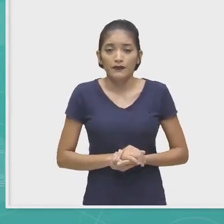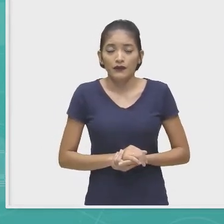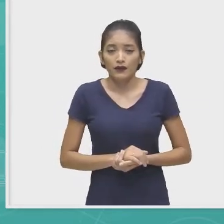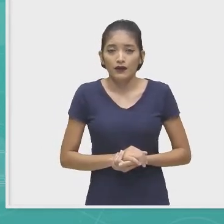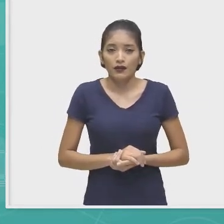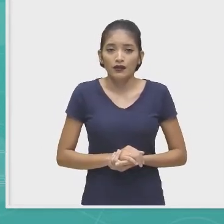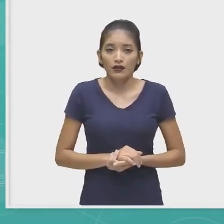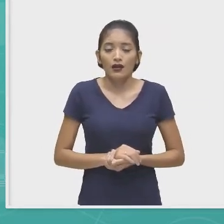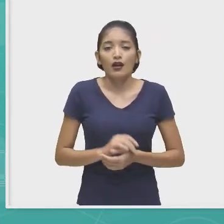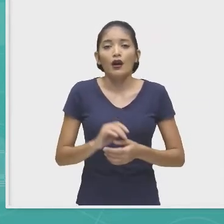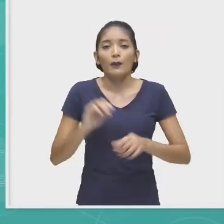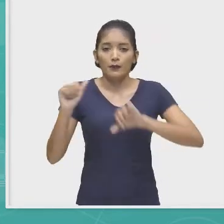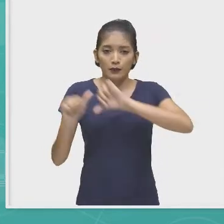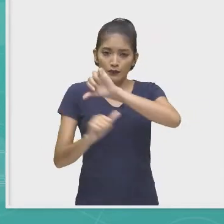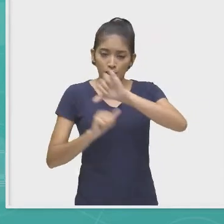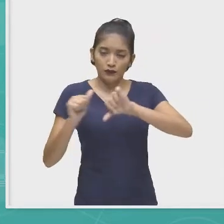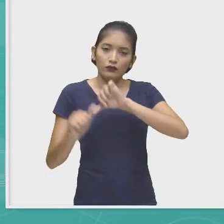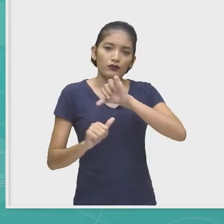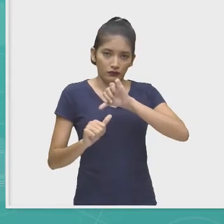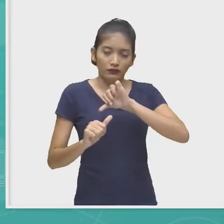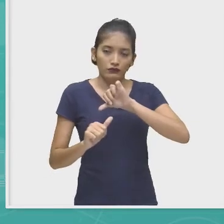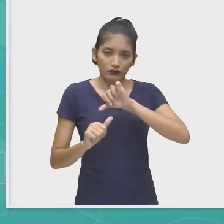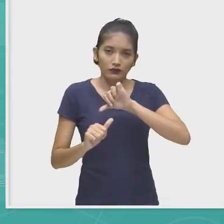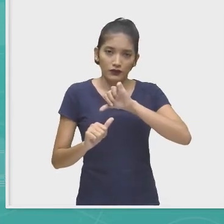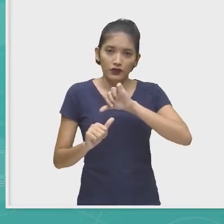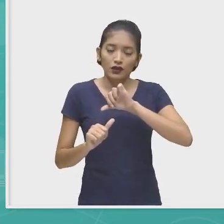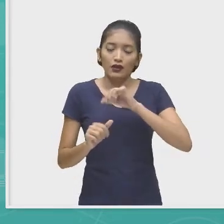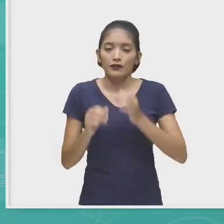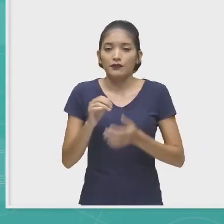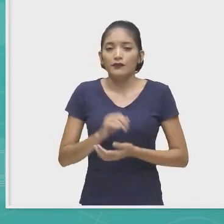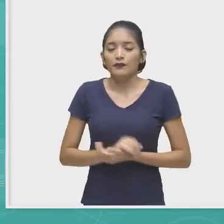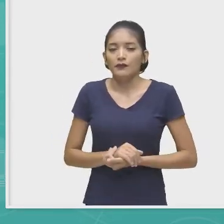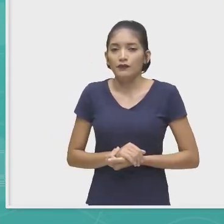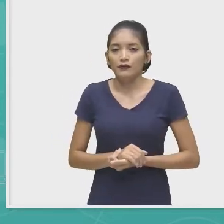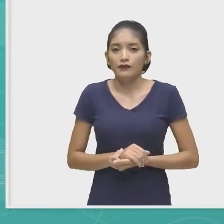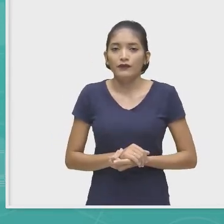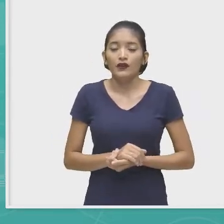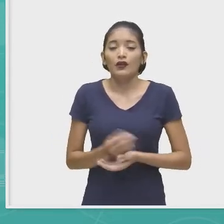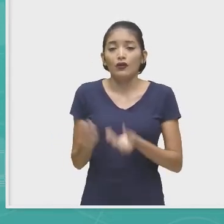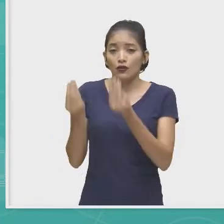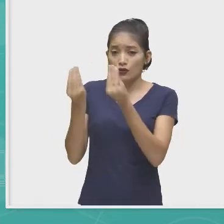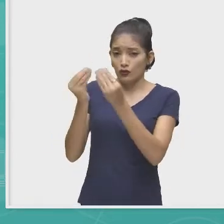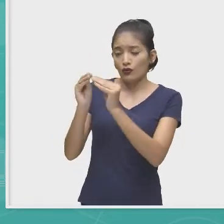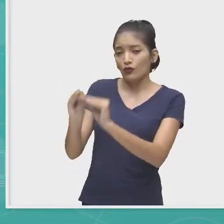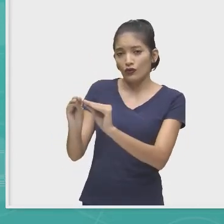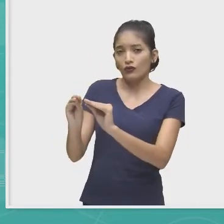e invertermos a operação aqui, quando adicionamos